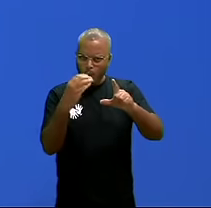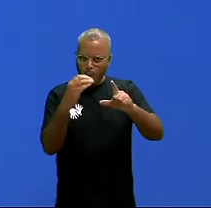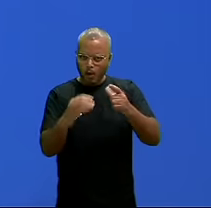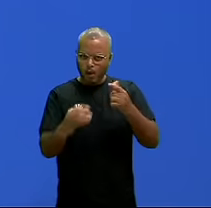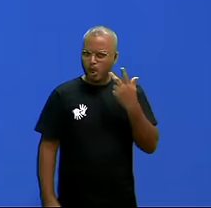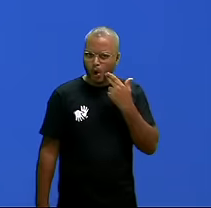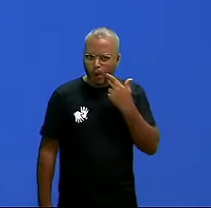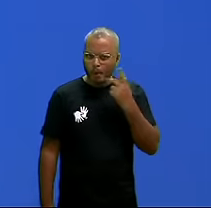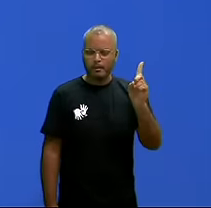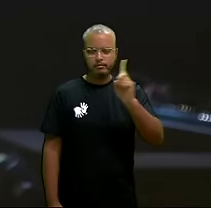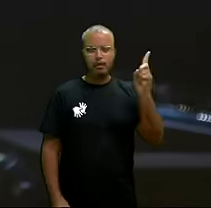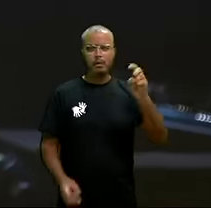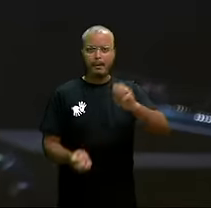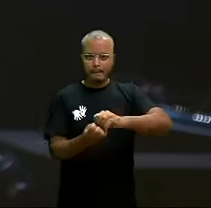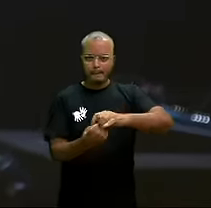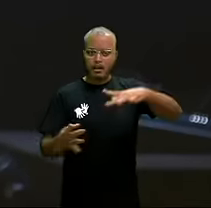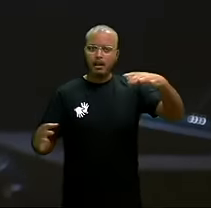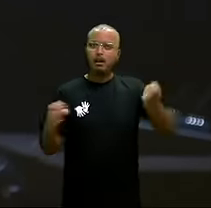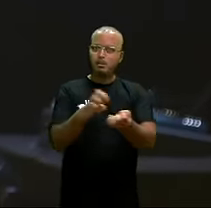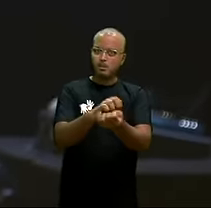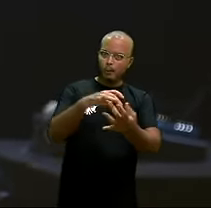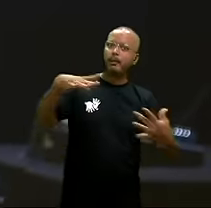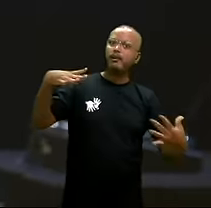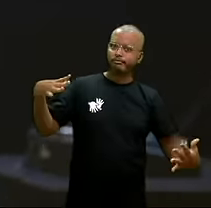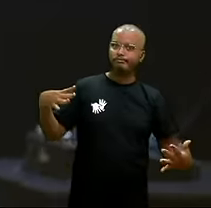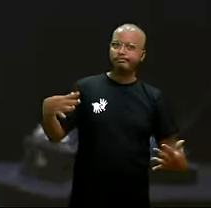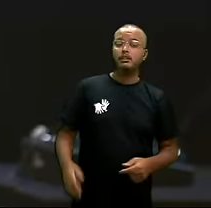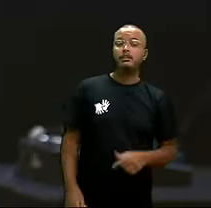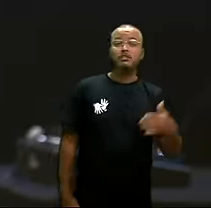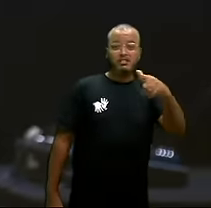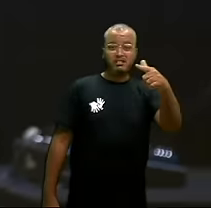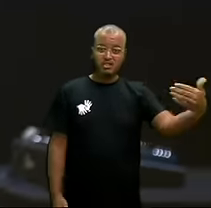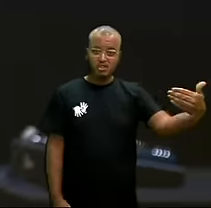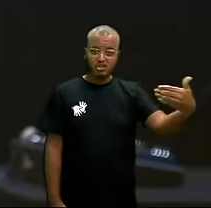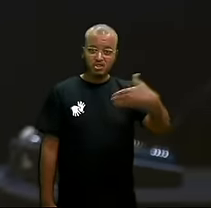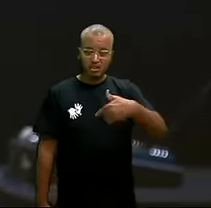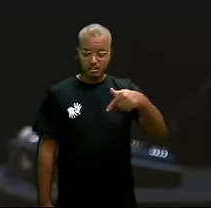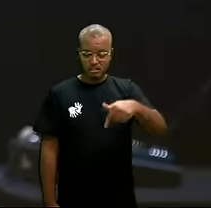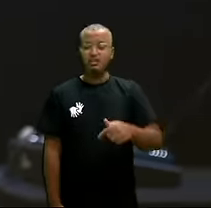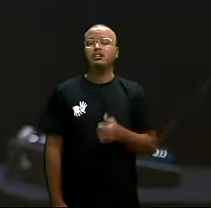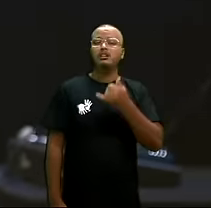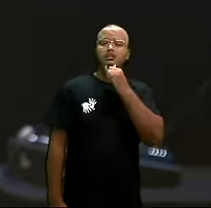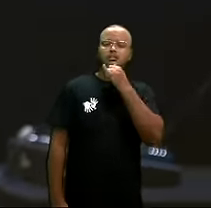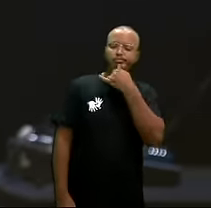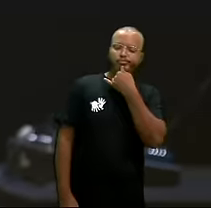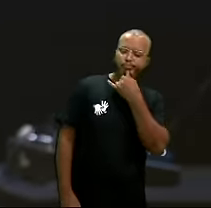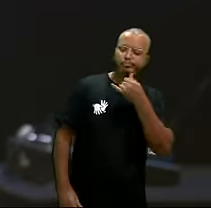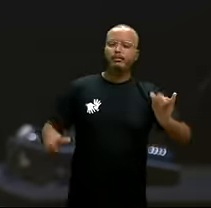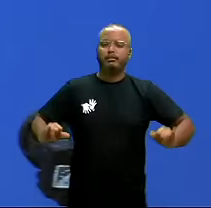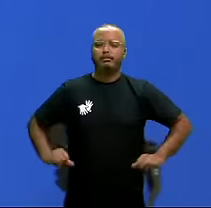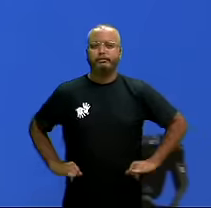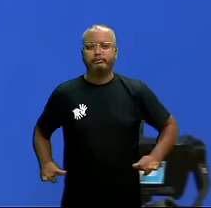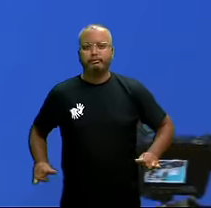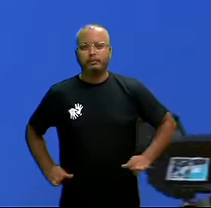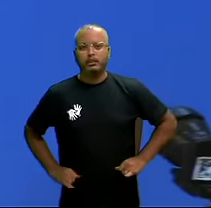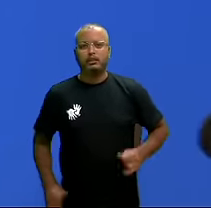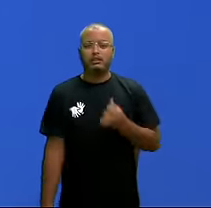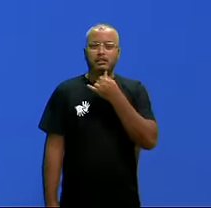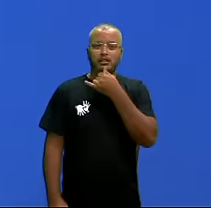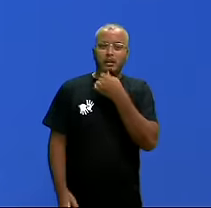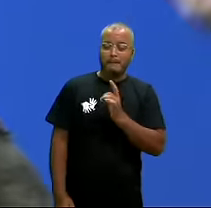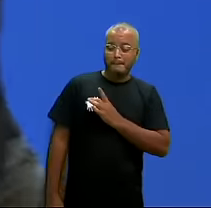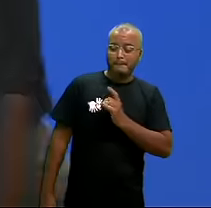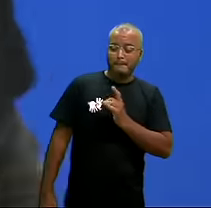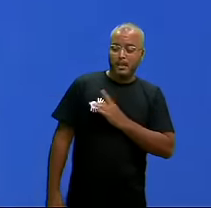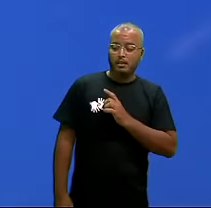falando é sobrenatural. Você chegar num lugar como esse, desanimado, triste, com medo, você sai com fé, com coragem. Eu